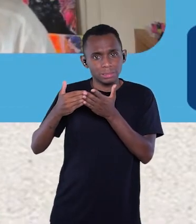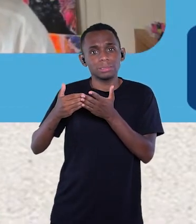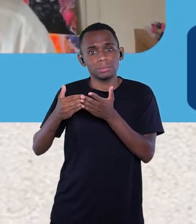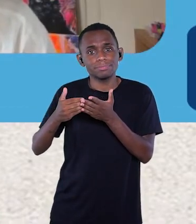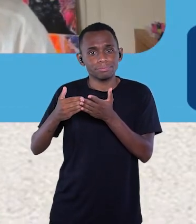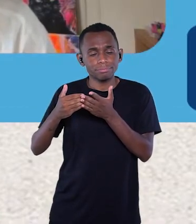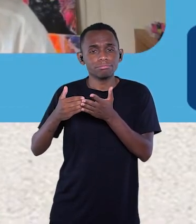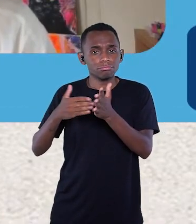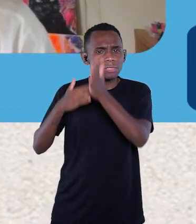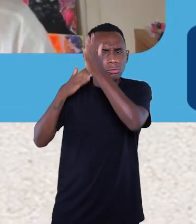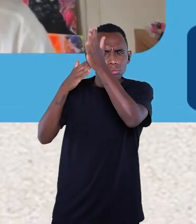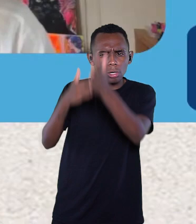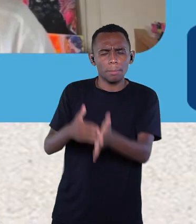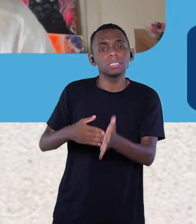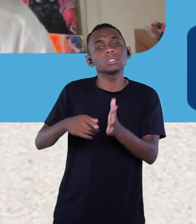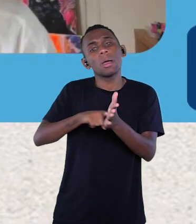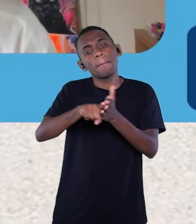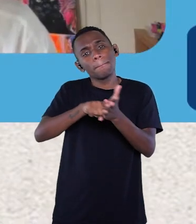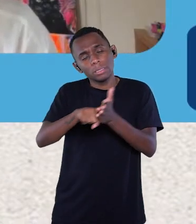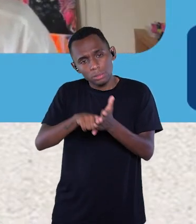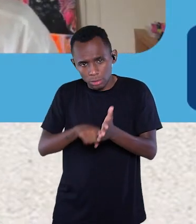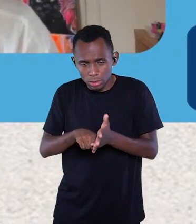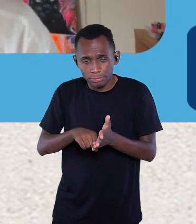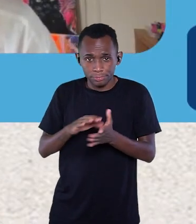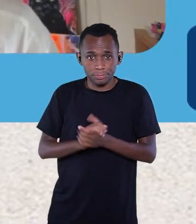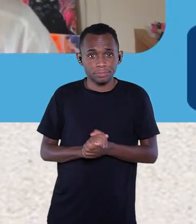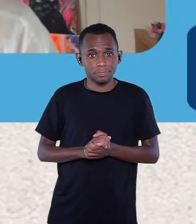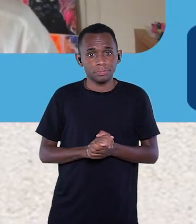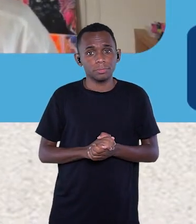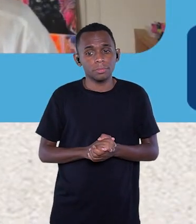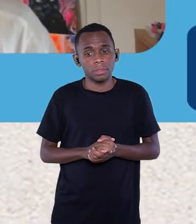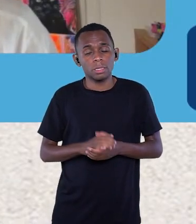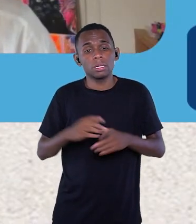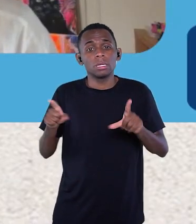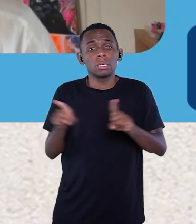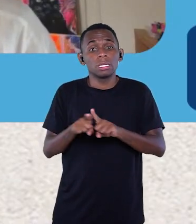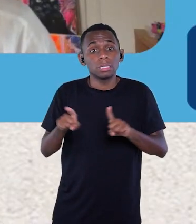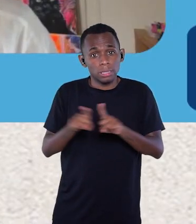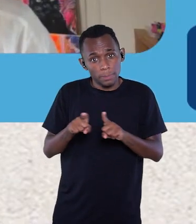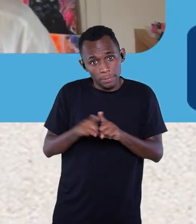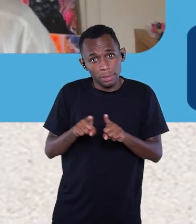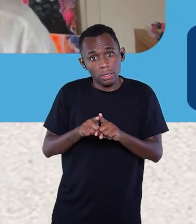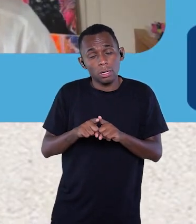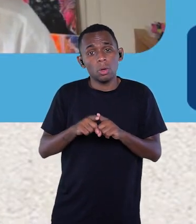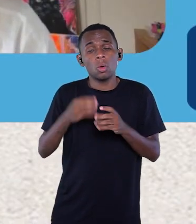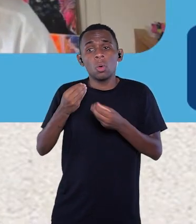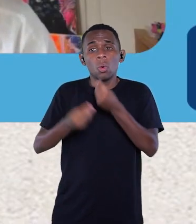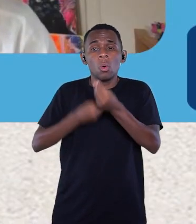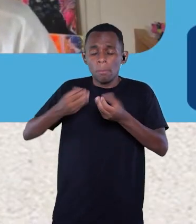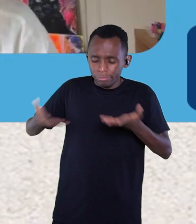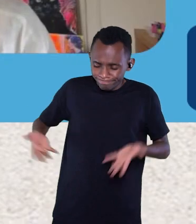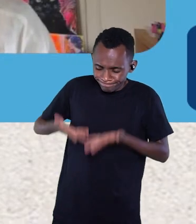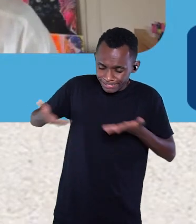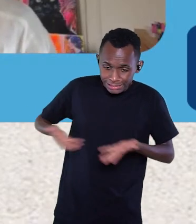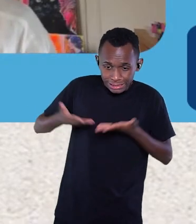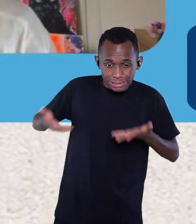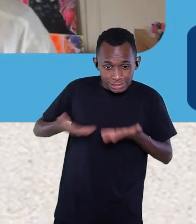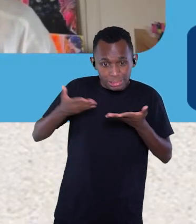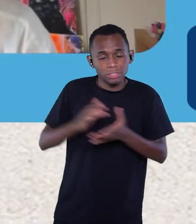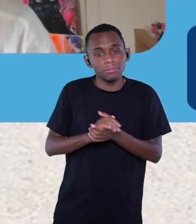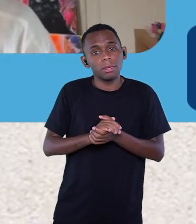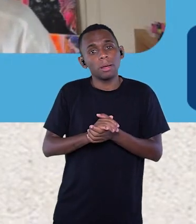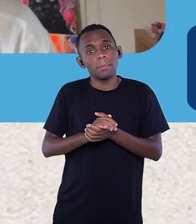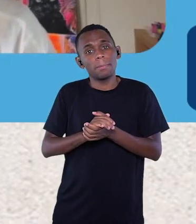você segue na sua pesquisa, e assim, que instiga mesmo a gente